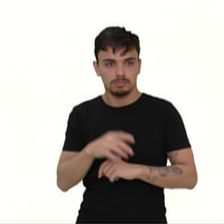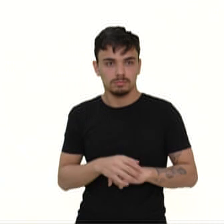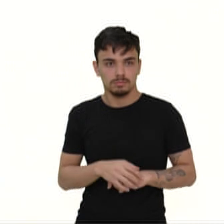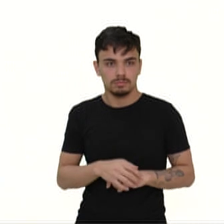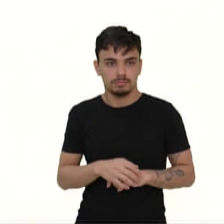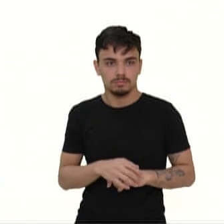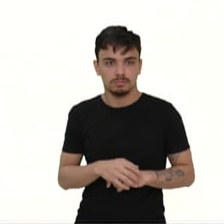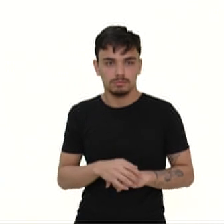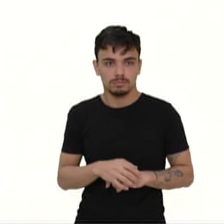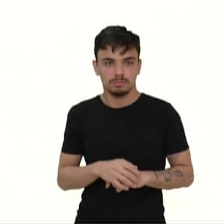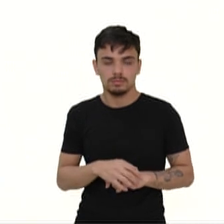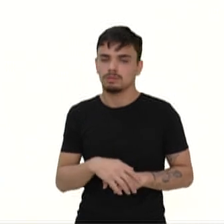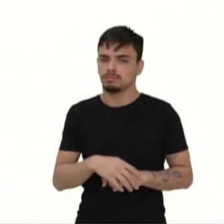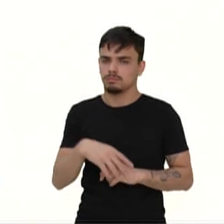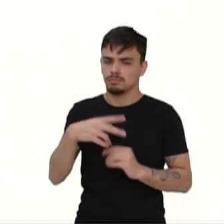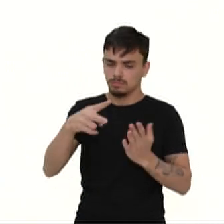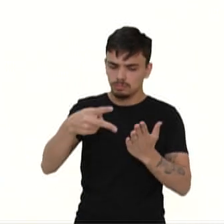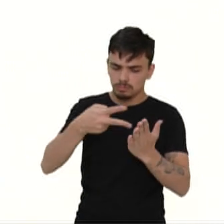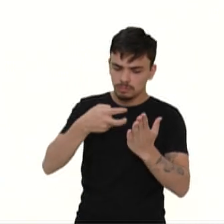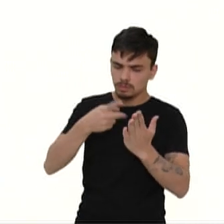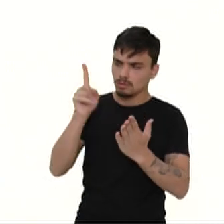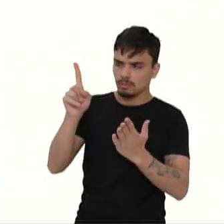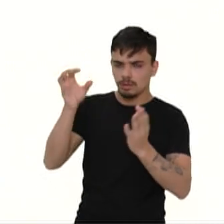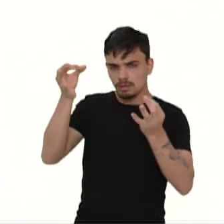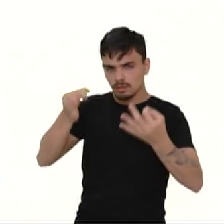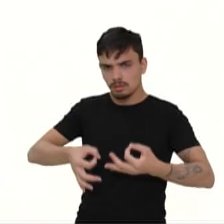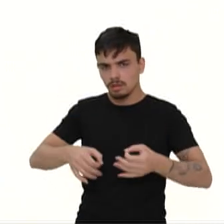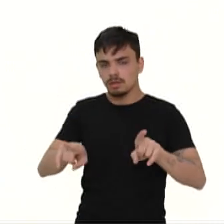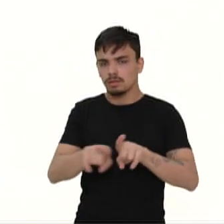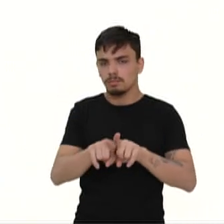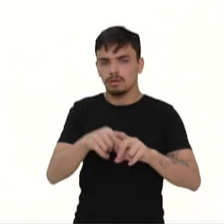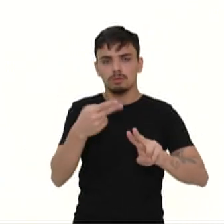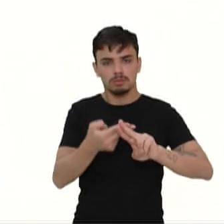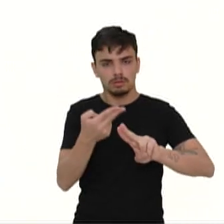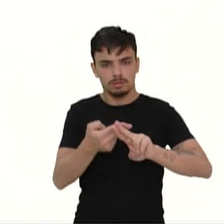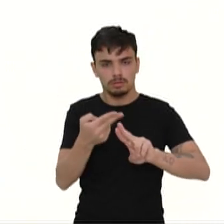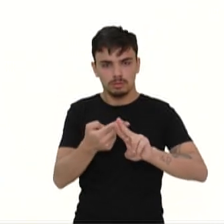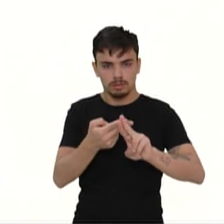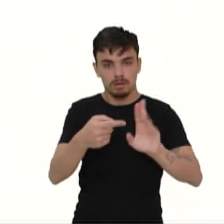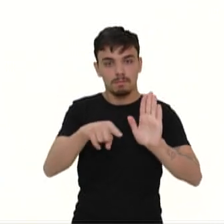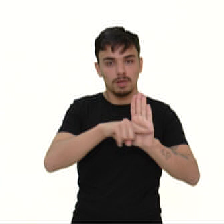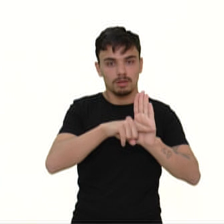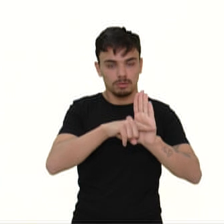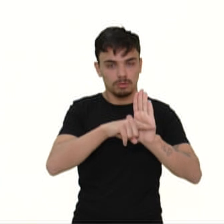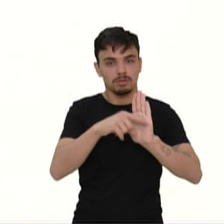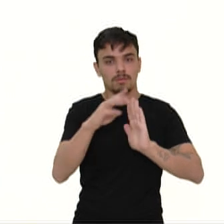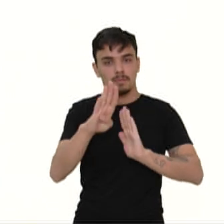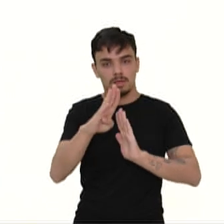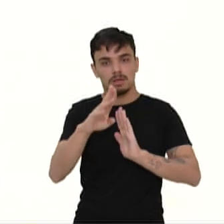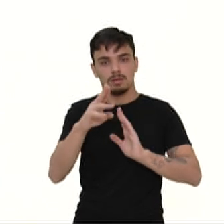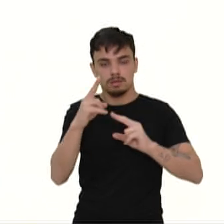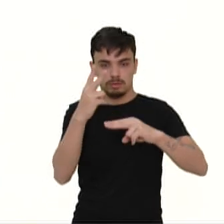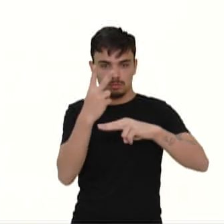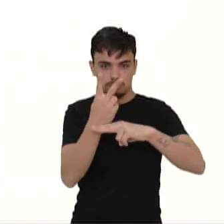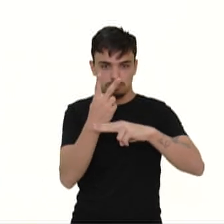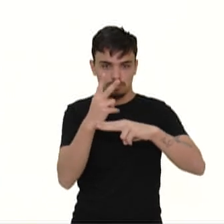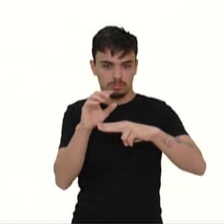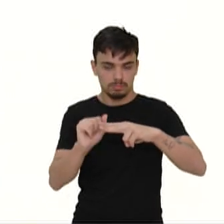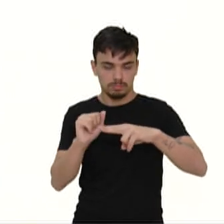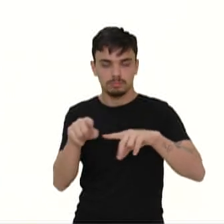confira, ou seja, resolve lá para ver se é isso mesmo, né? Usa a formulazinha do vértice, menos b sobre 2a, e verifica se vai dar 2,